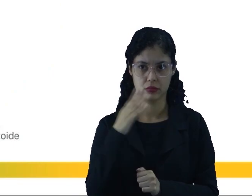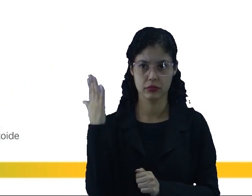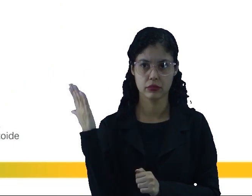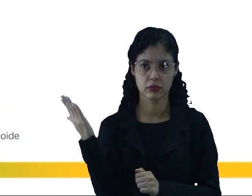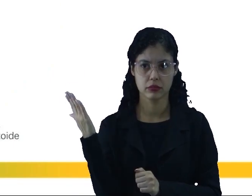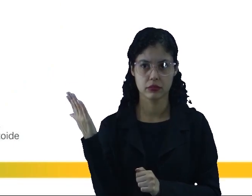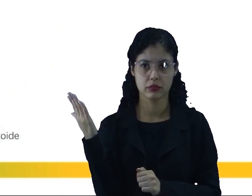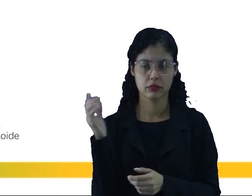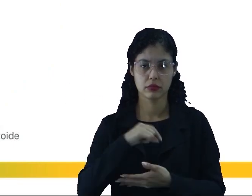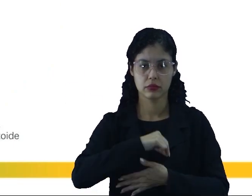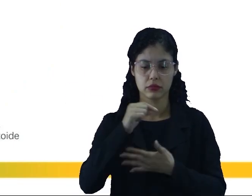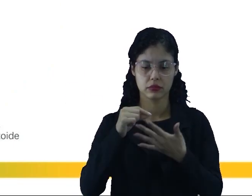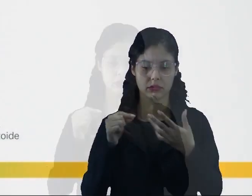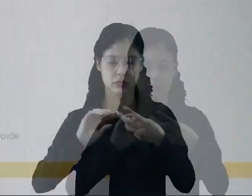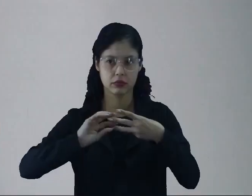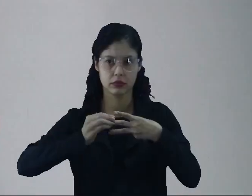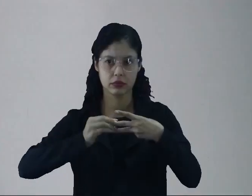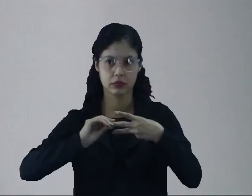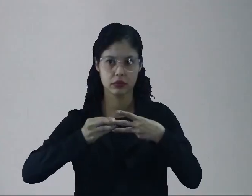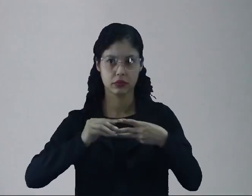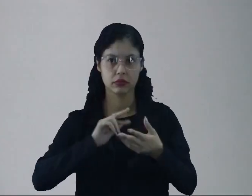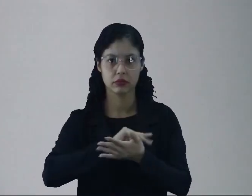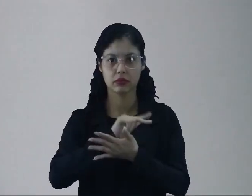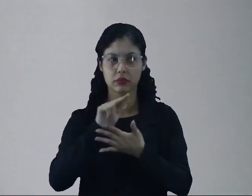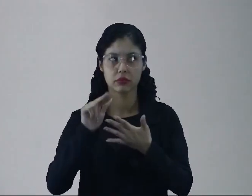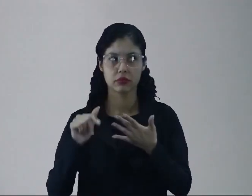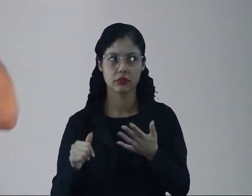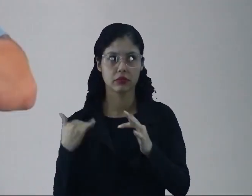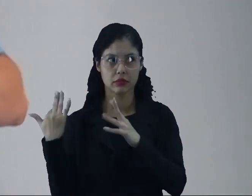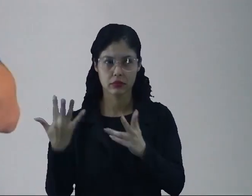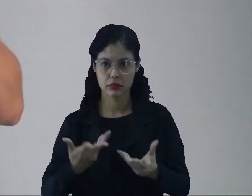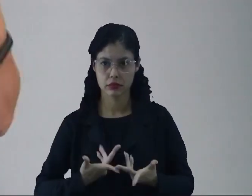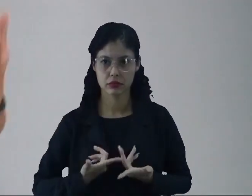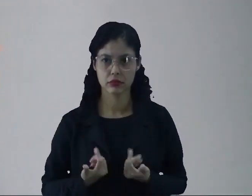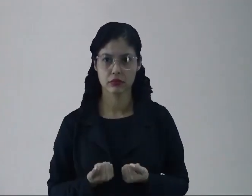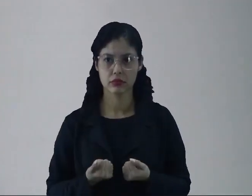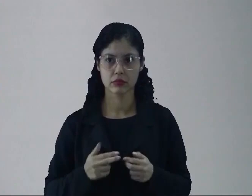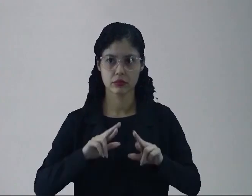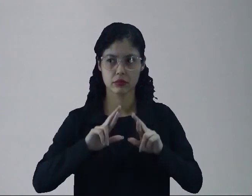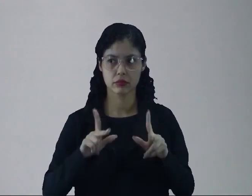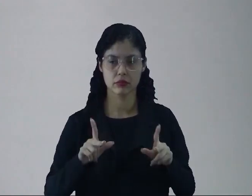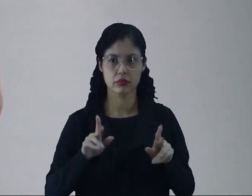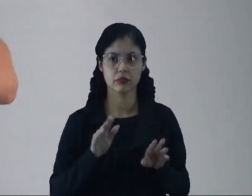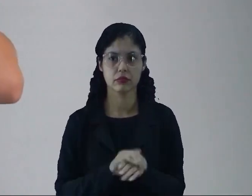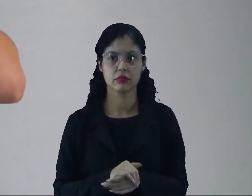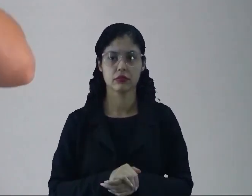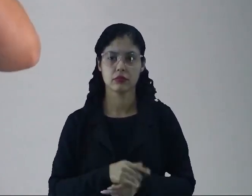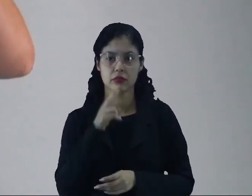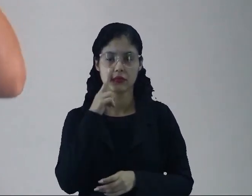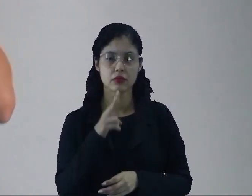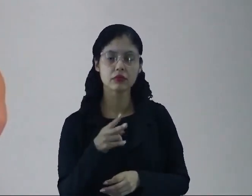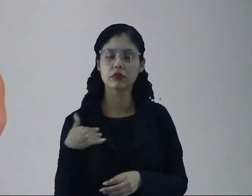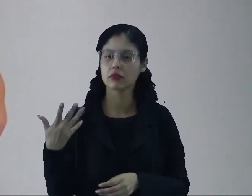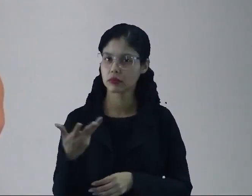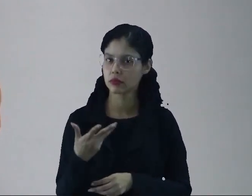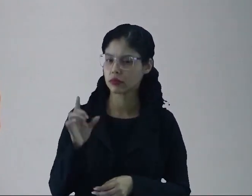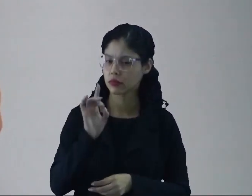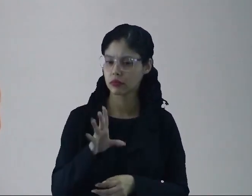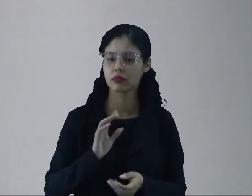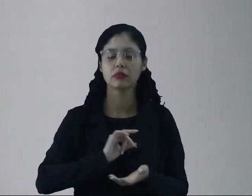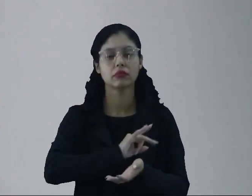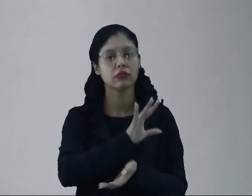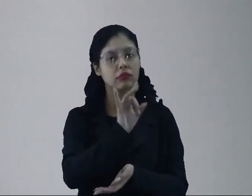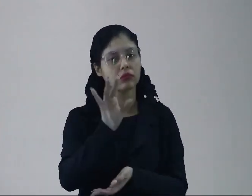aqui os tipos celulares. As células elas têm a habilidade de diferenciação. Então a gente viu o básico,